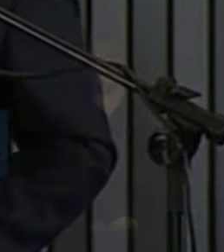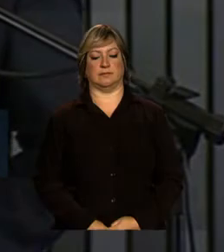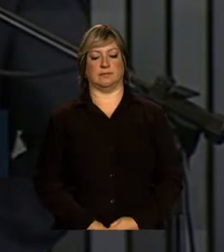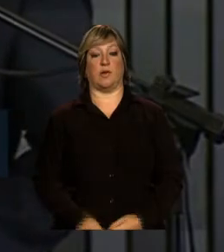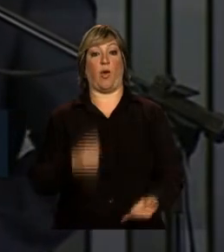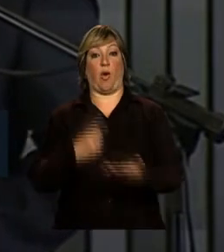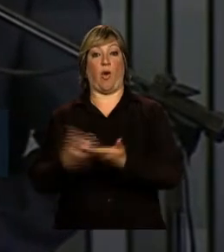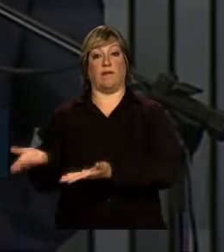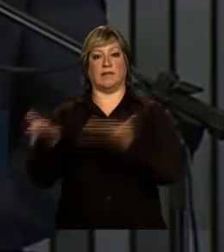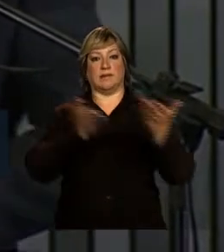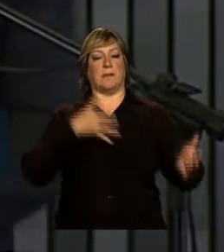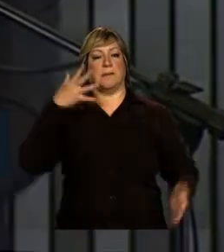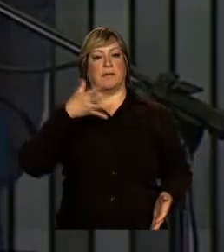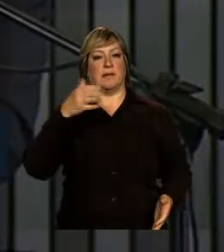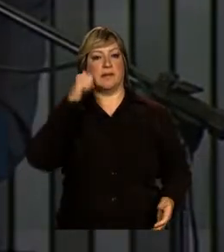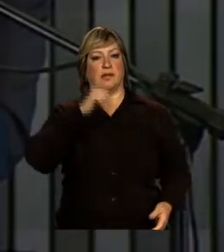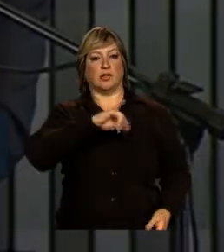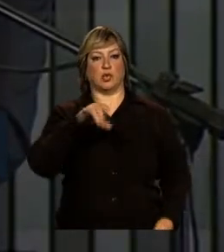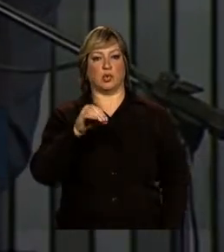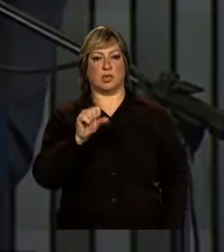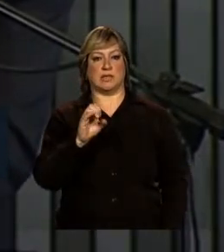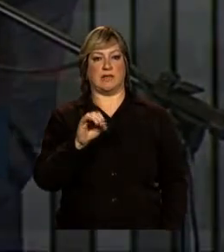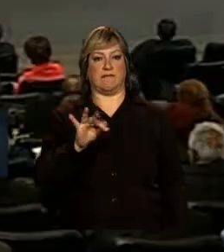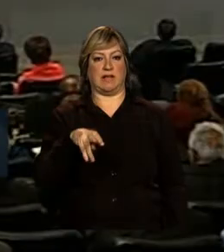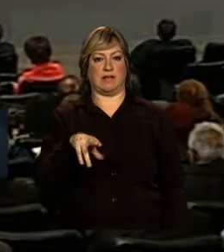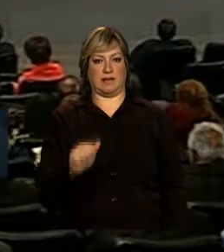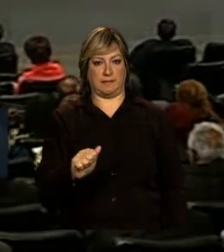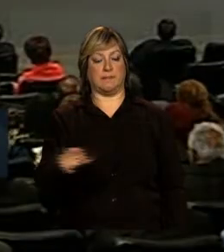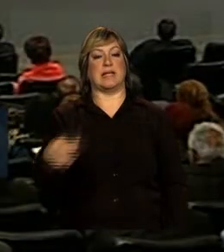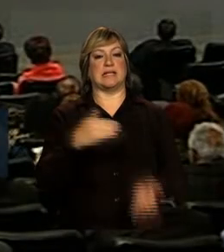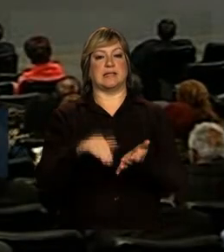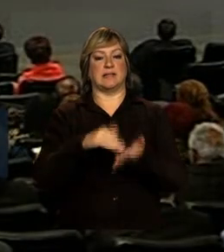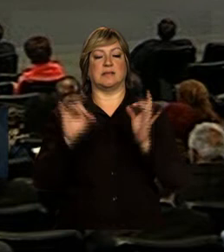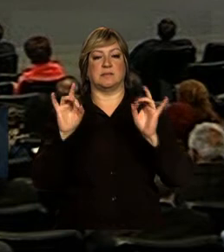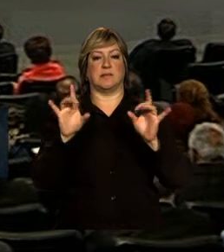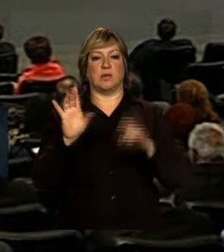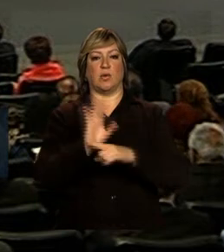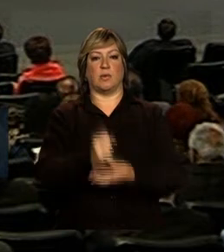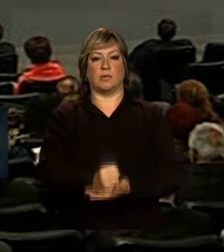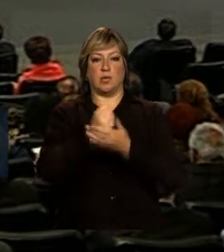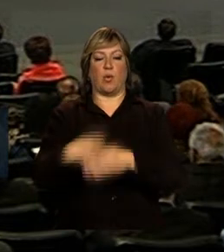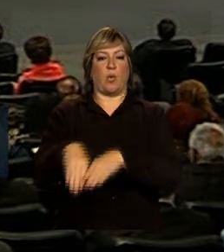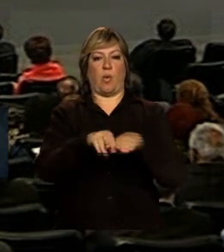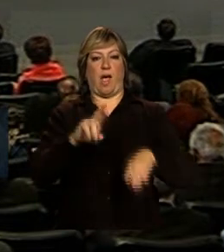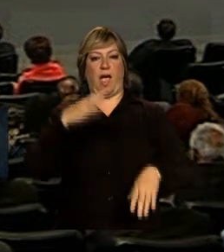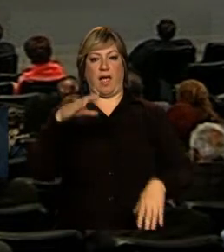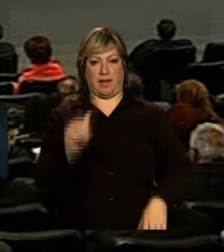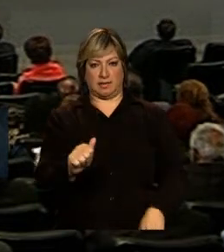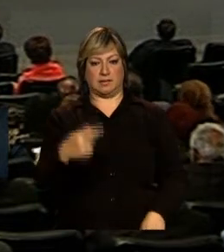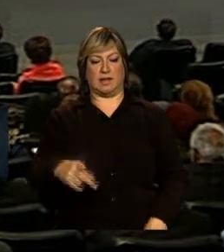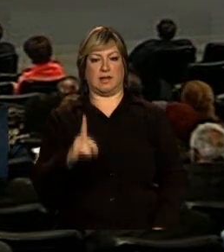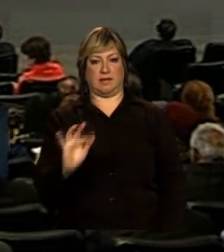Convidamos para fazer uso da palavra a senhora Josefina Serra dos Santos, secretária especial da Promoção e Igualdade Racial